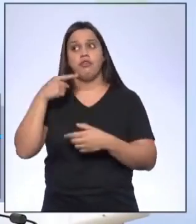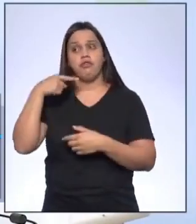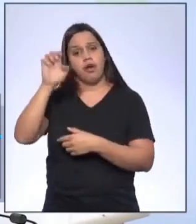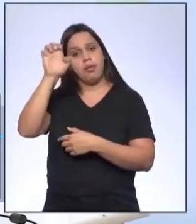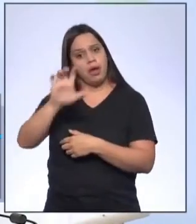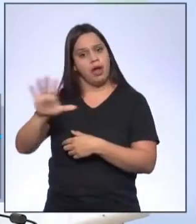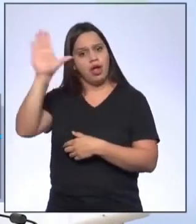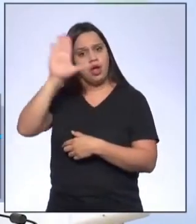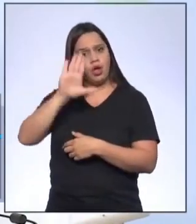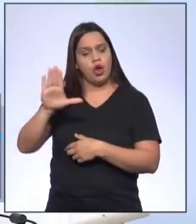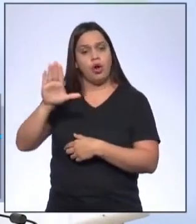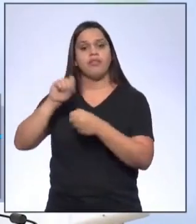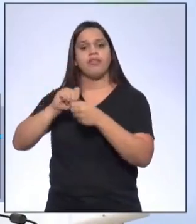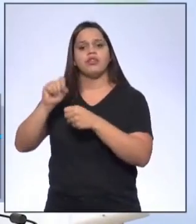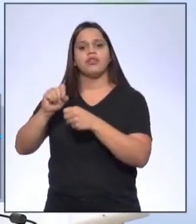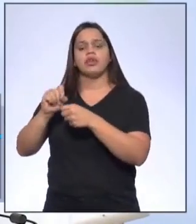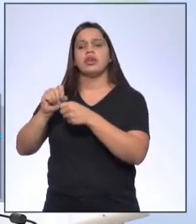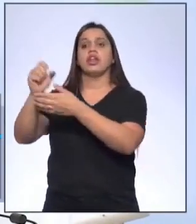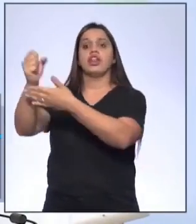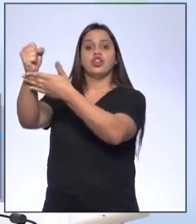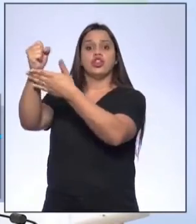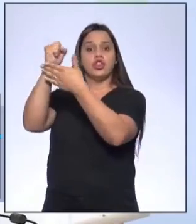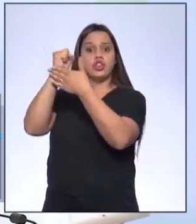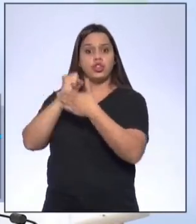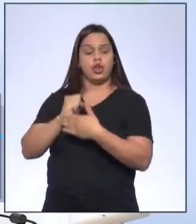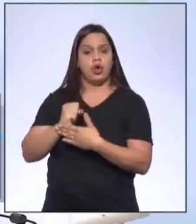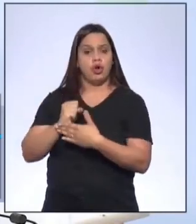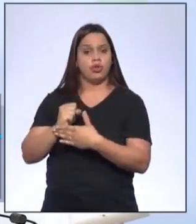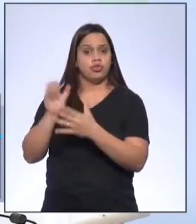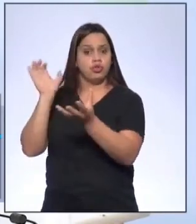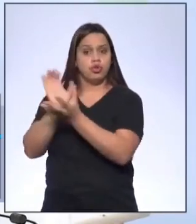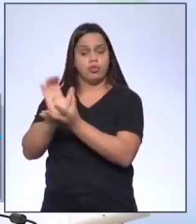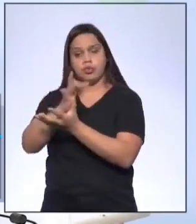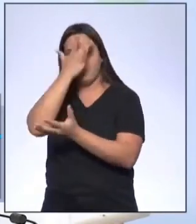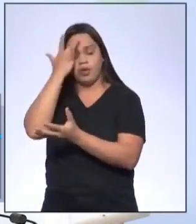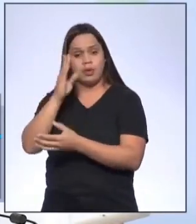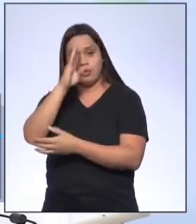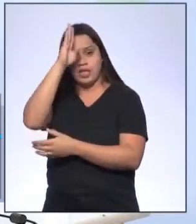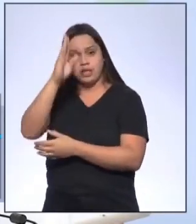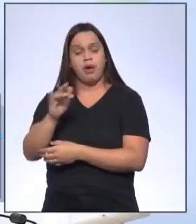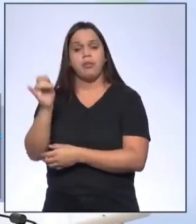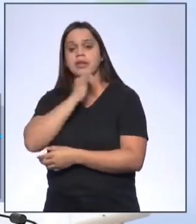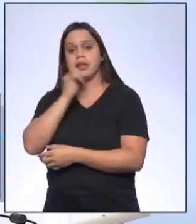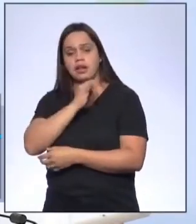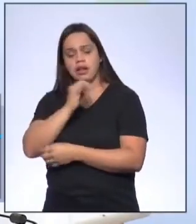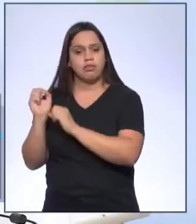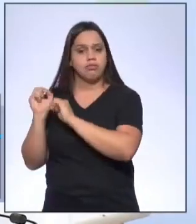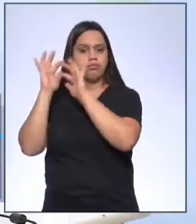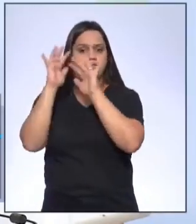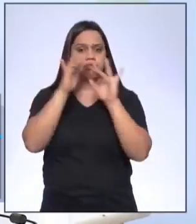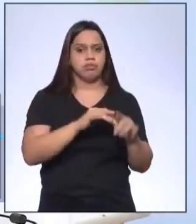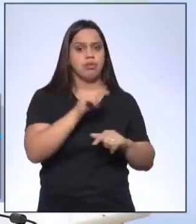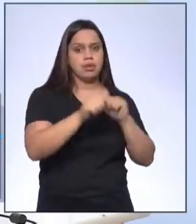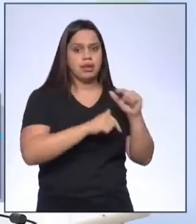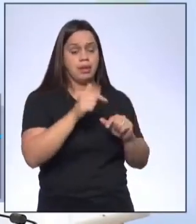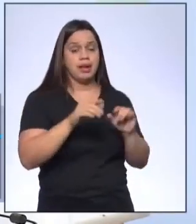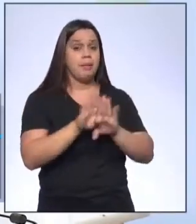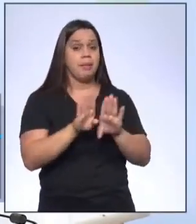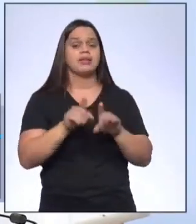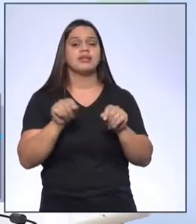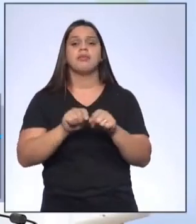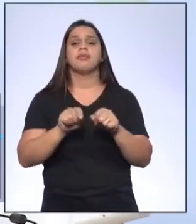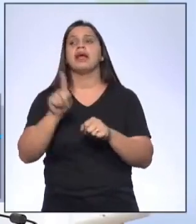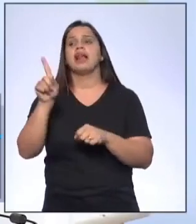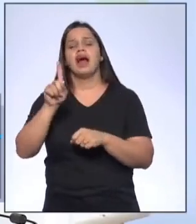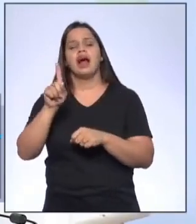eu citei anteriormente, e principalmente italianos, para trabalharem na lavoura do café. Mas na Ásia também vieram bastante japoneses nesse período